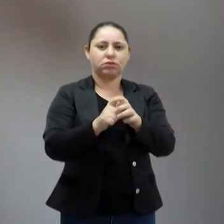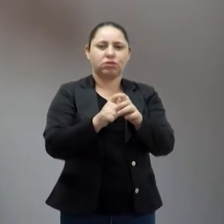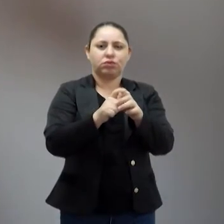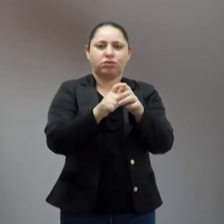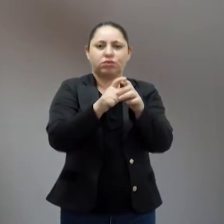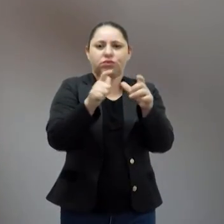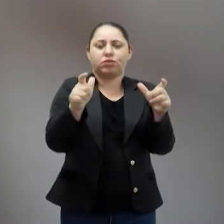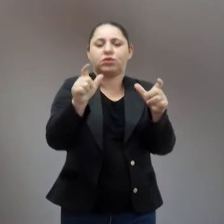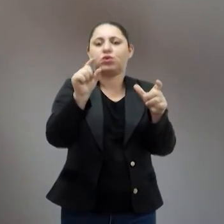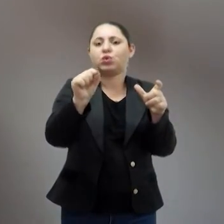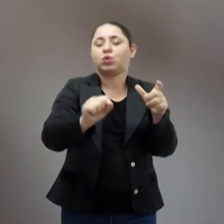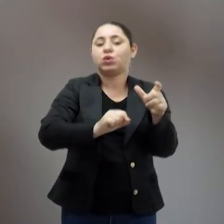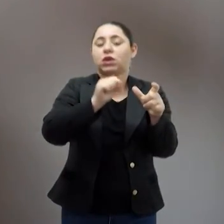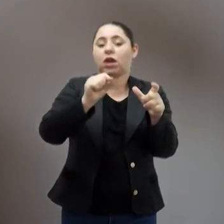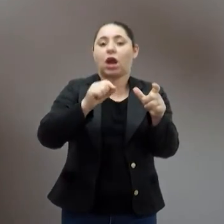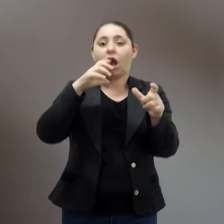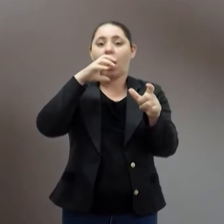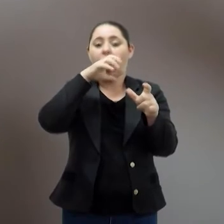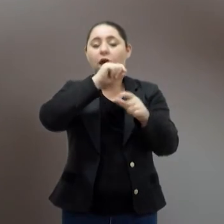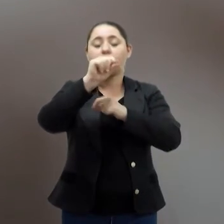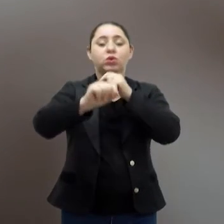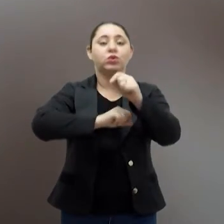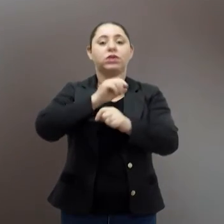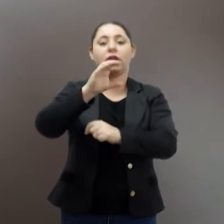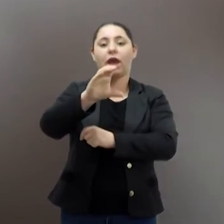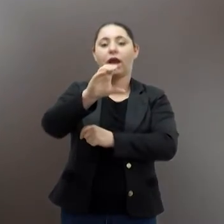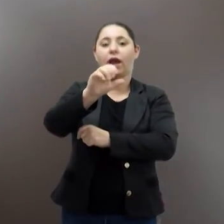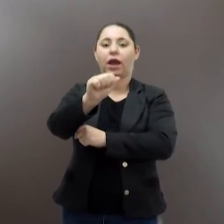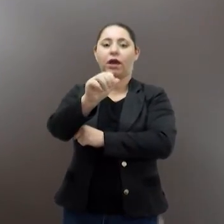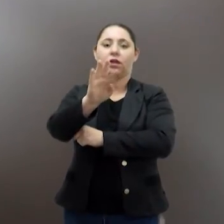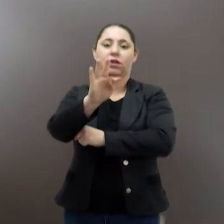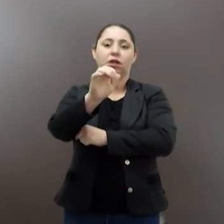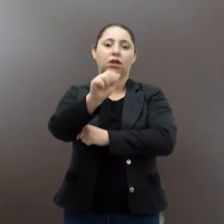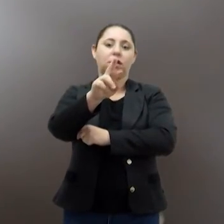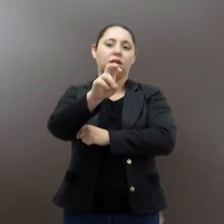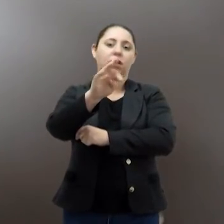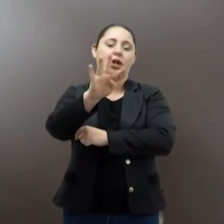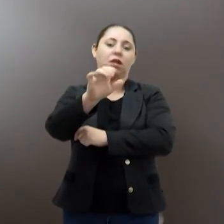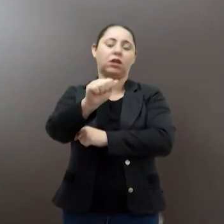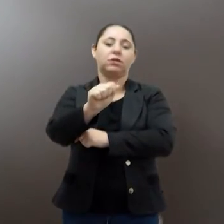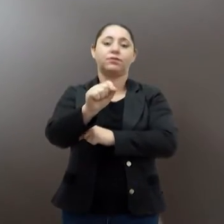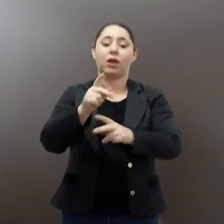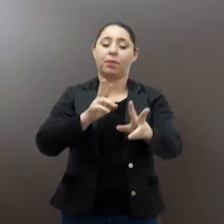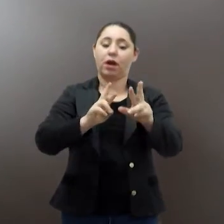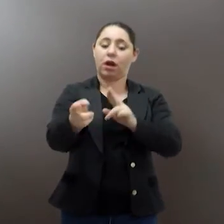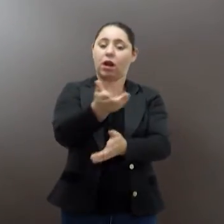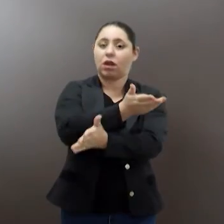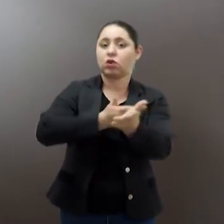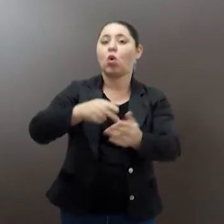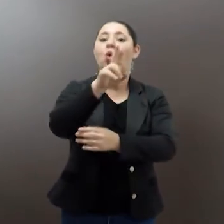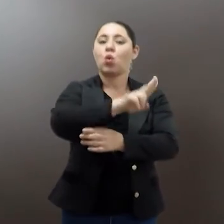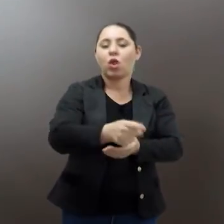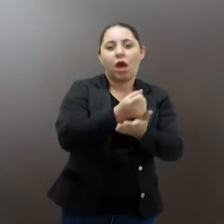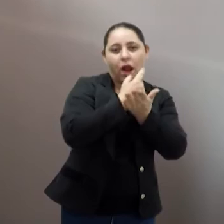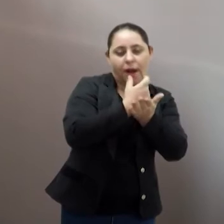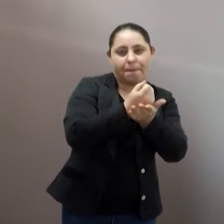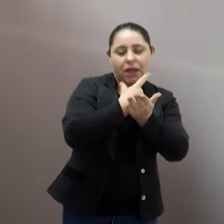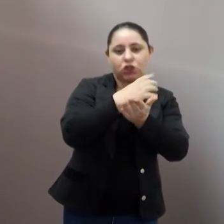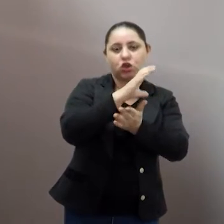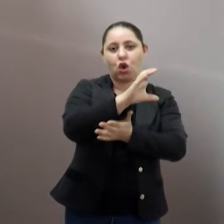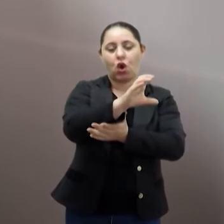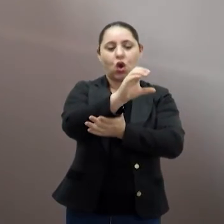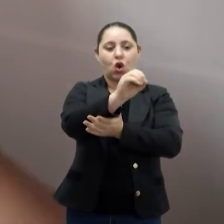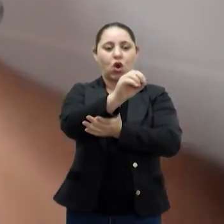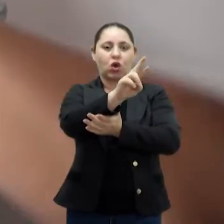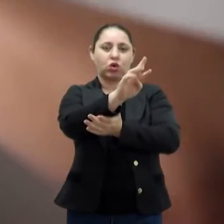surgimento ou acelera o desenvolvimento da catarata. Então, existe uma relação entre o uso de